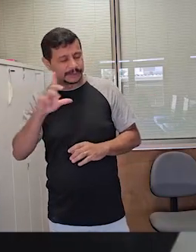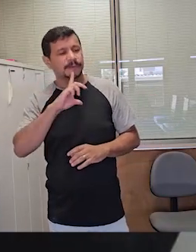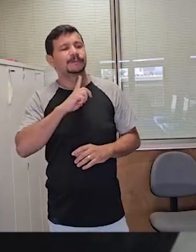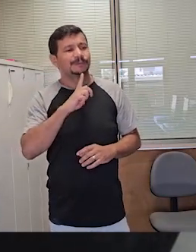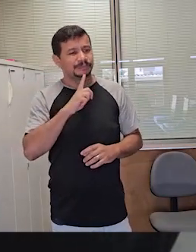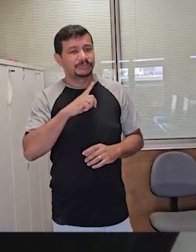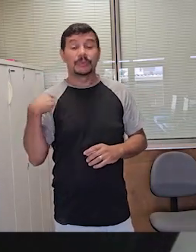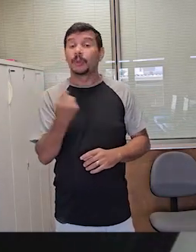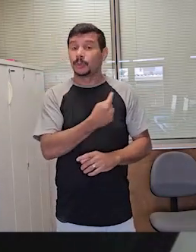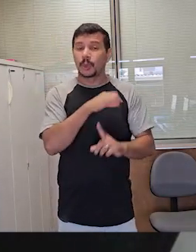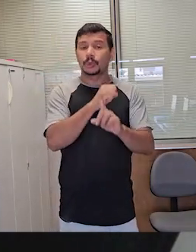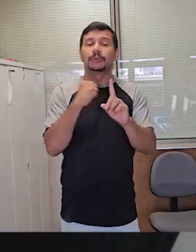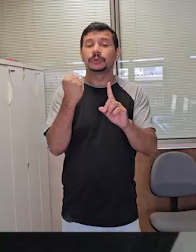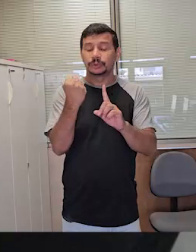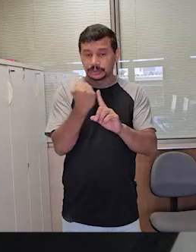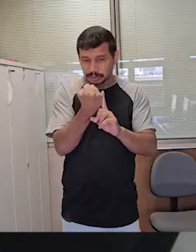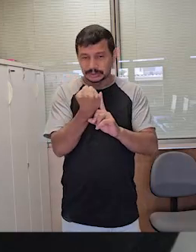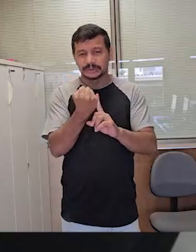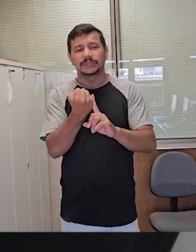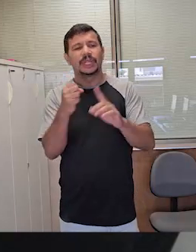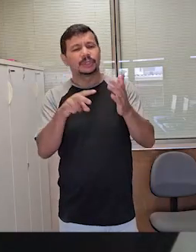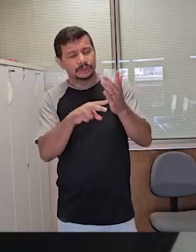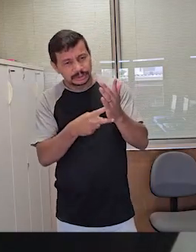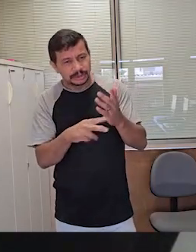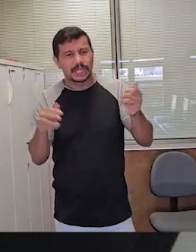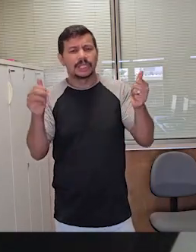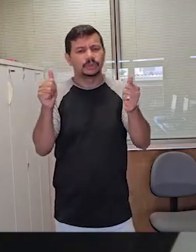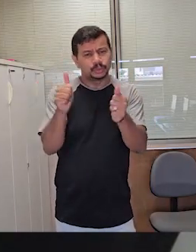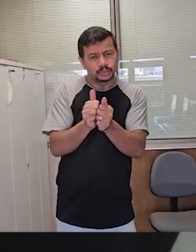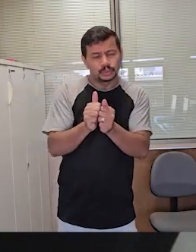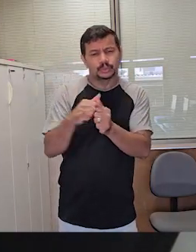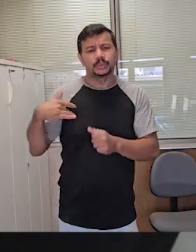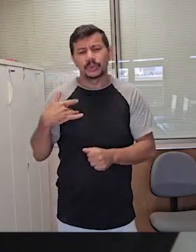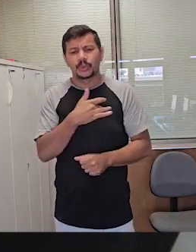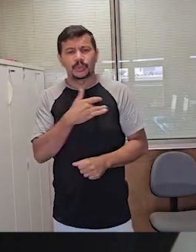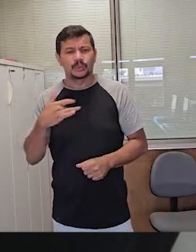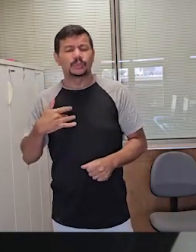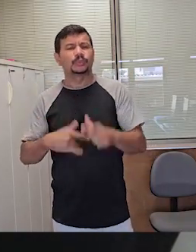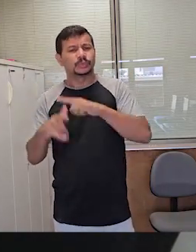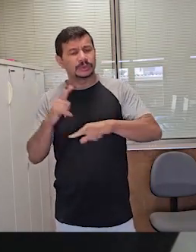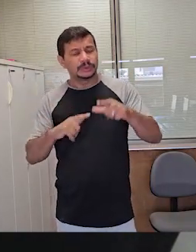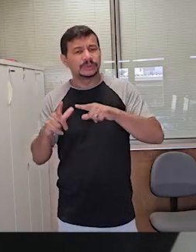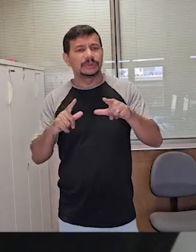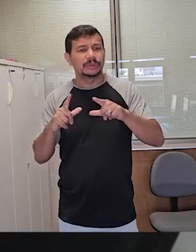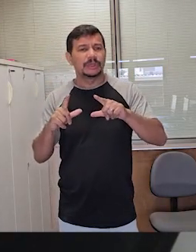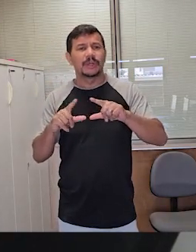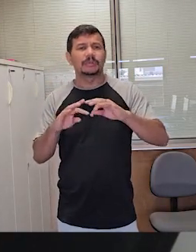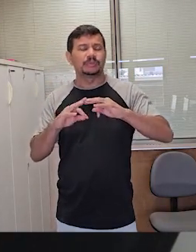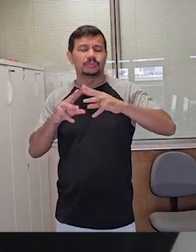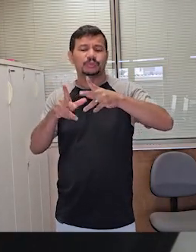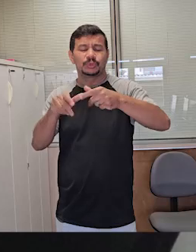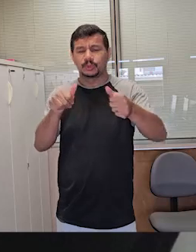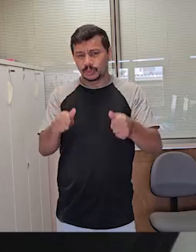enquanto sociedade, né, não coloco só sindicato, né, a sociedade, a questão do saúde do trabalhador precisa ser do âmbito da sociedade. Nós não